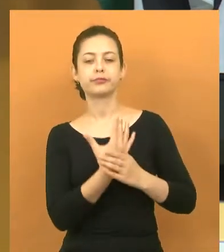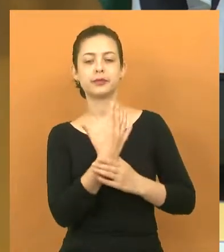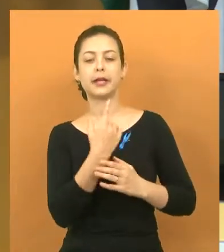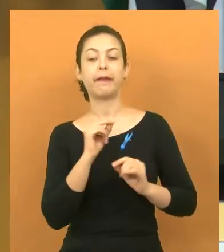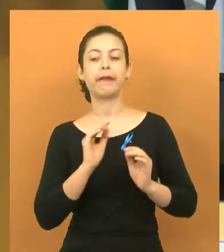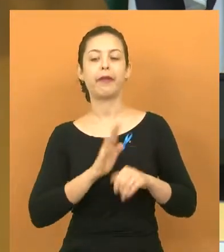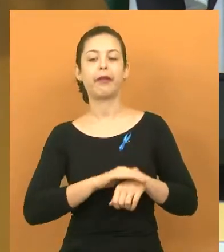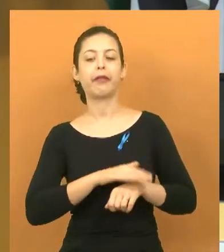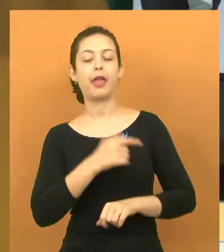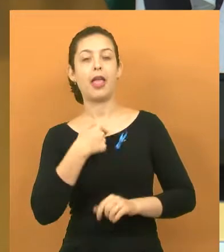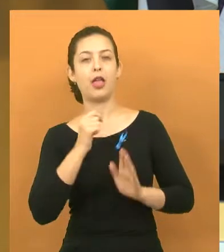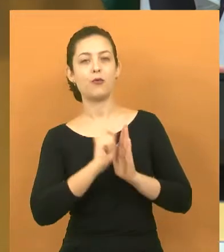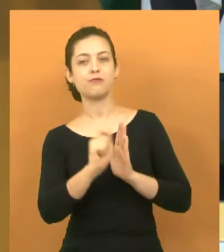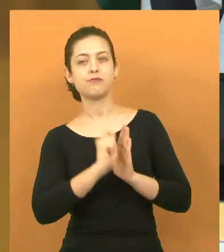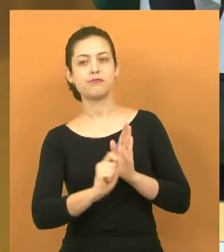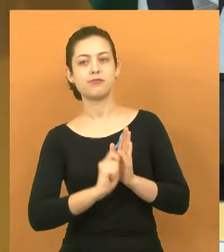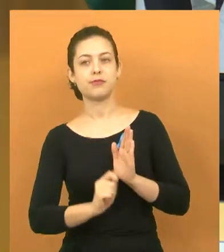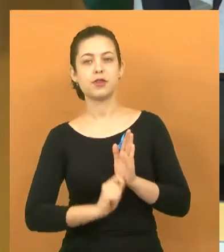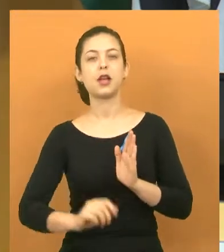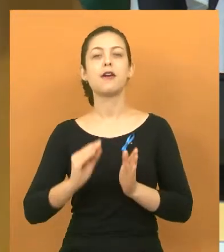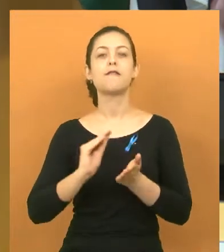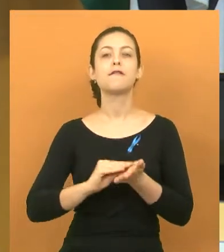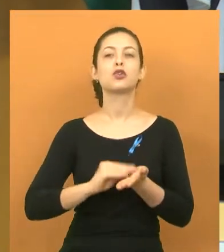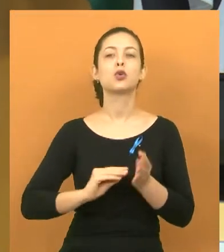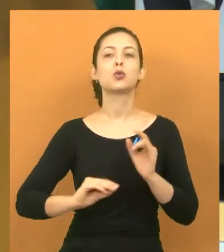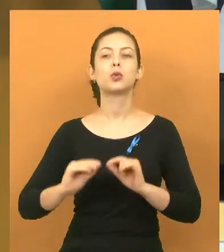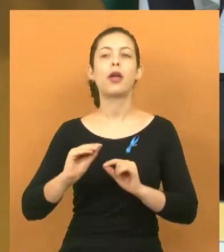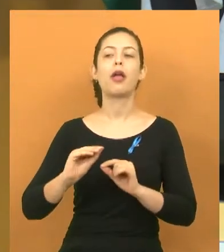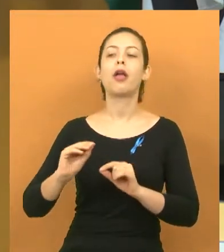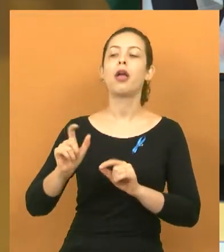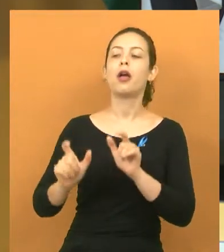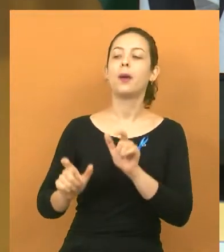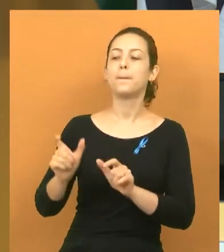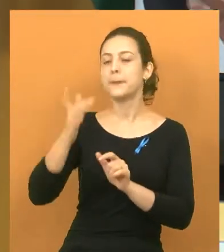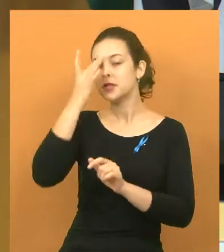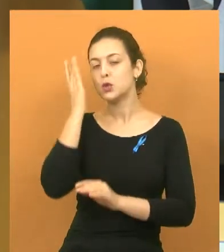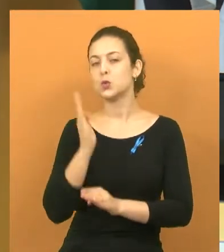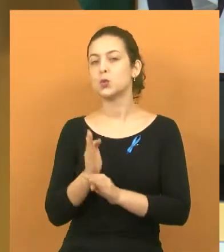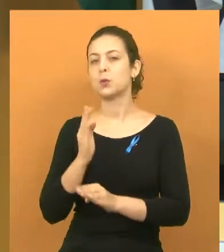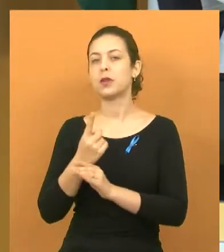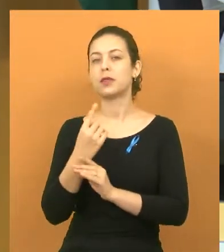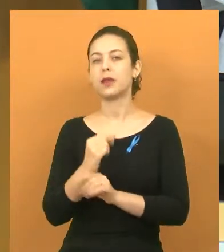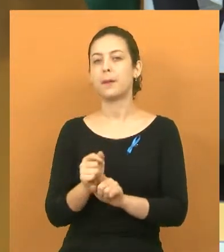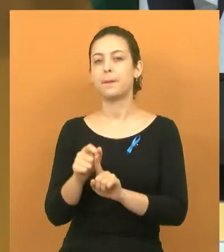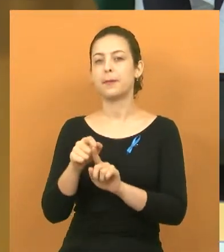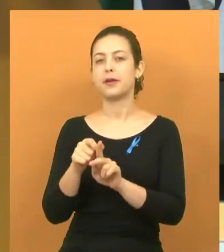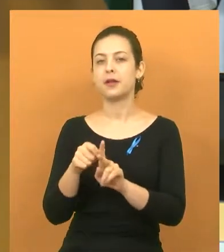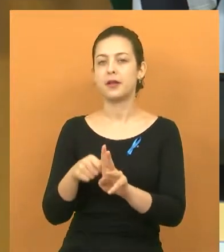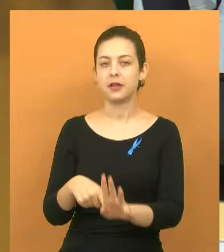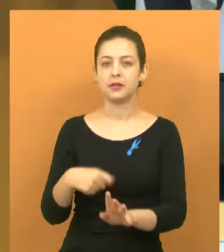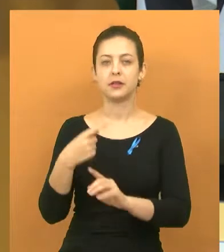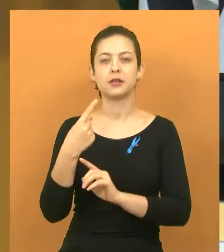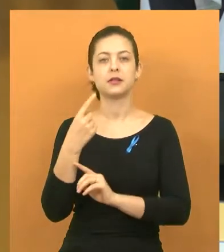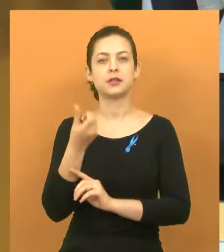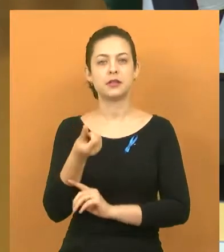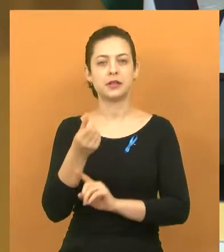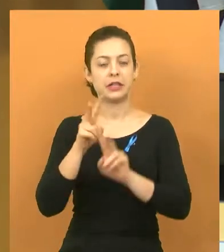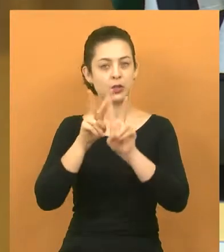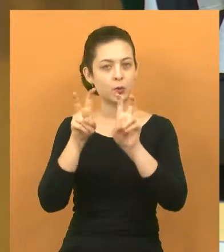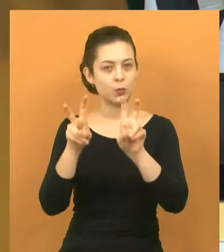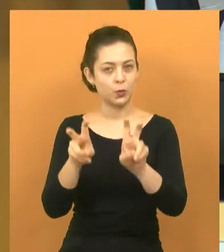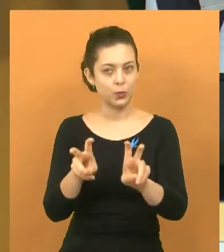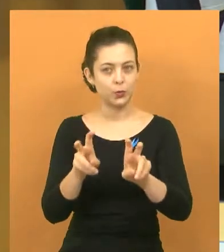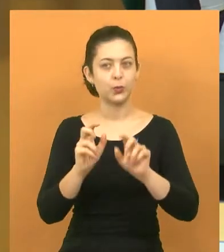que foi eu que escrevi. Faltou as fontes aqui. Mas brincando, nesses 10 meses já são pelo menos 6 assuntos,